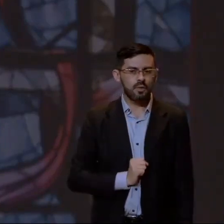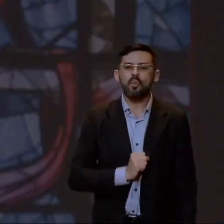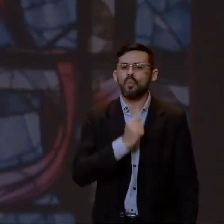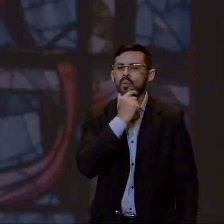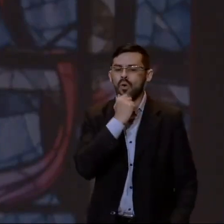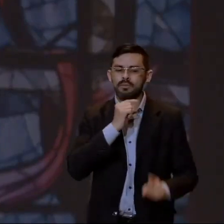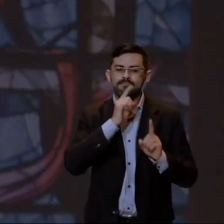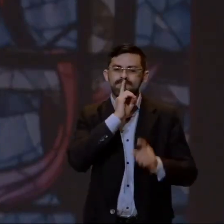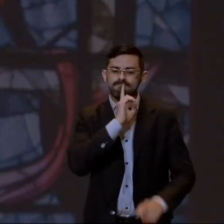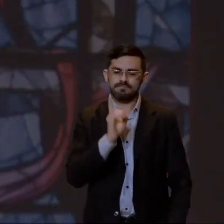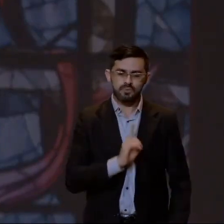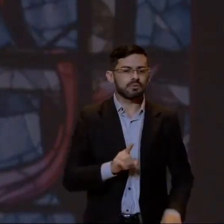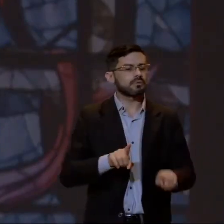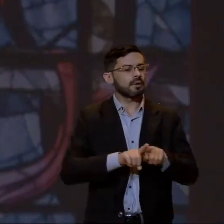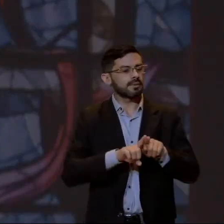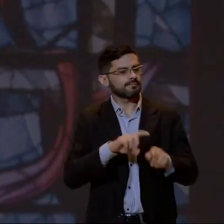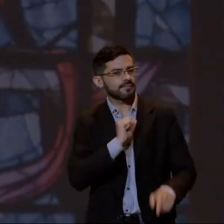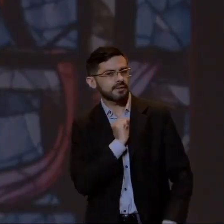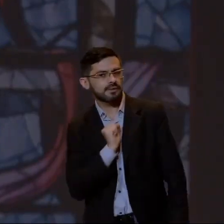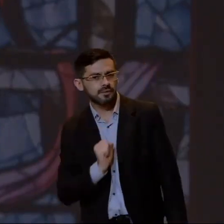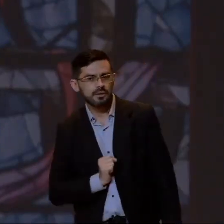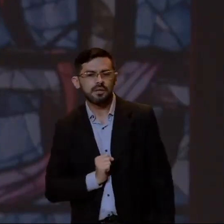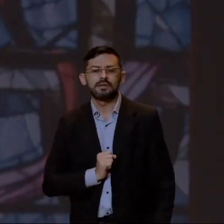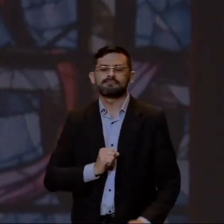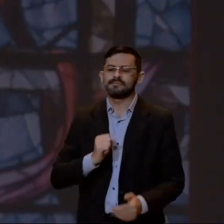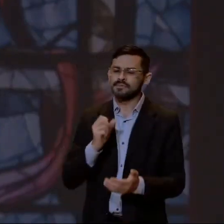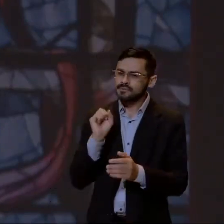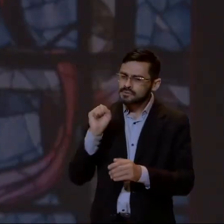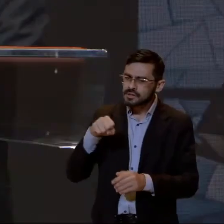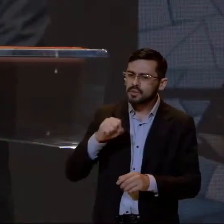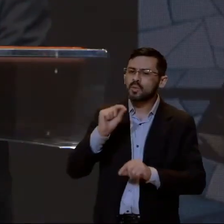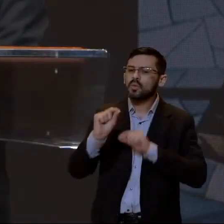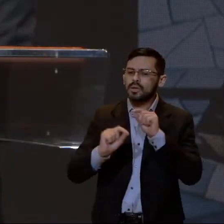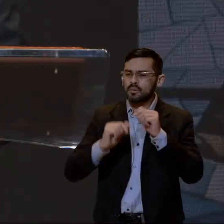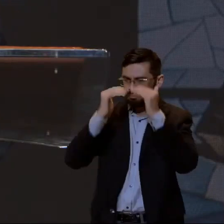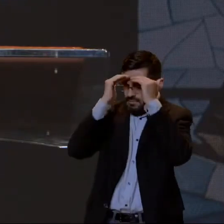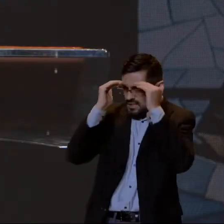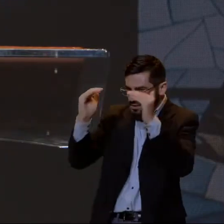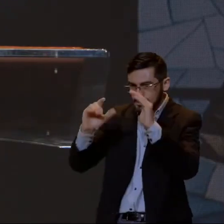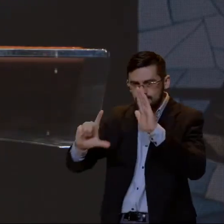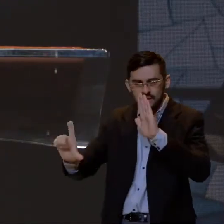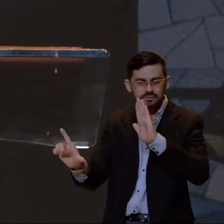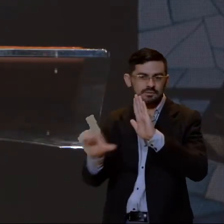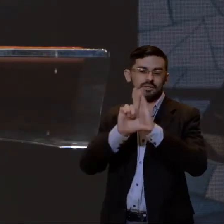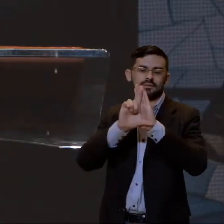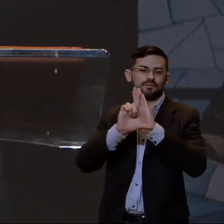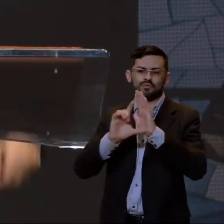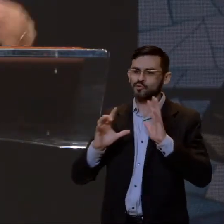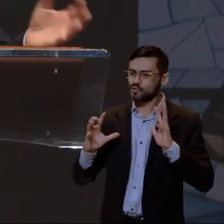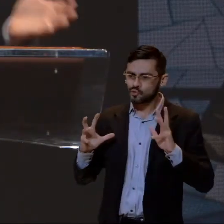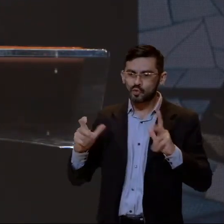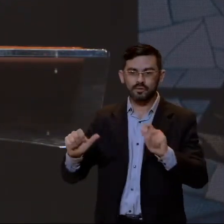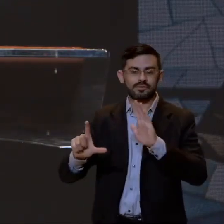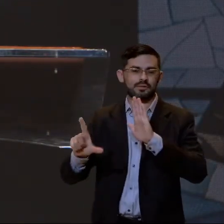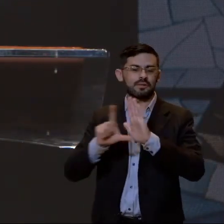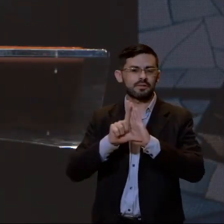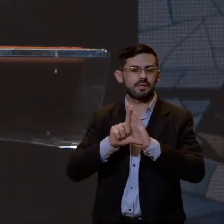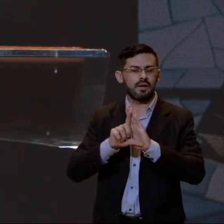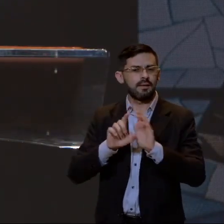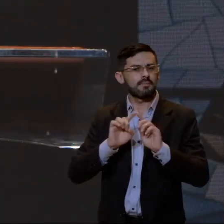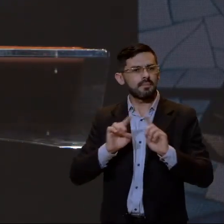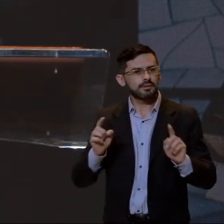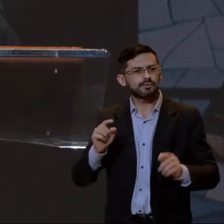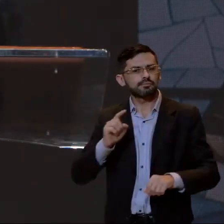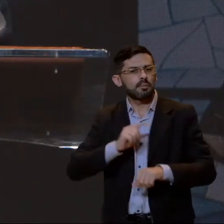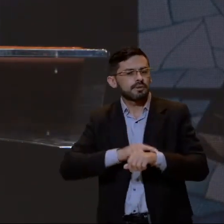também sacerdote, alguém que deveria cumprir sim as leis do Senhor. É interessante